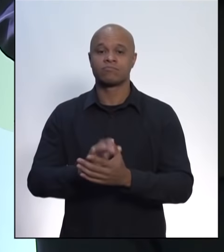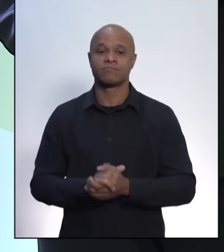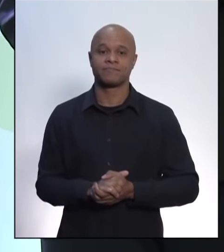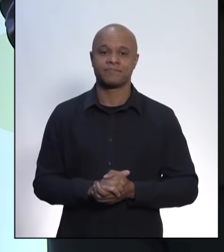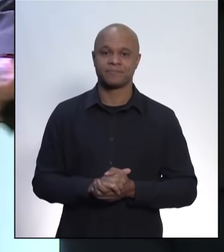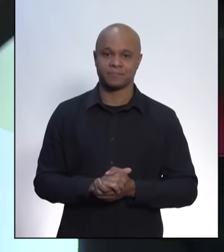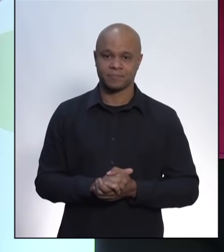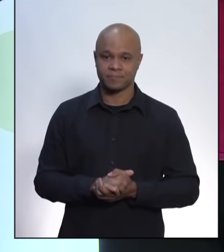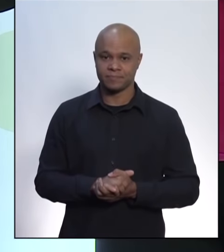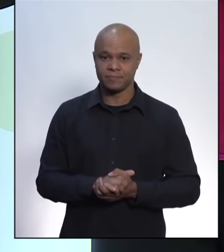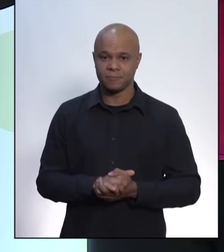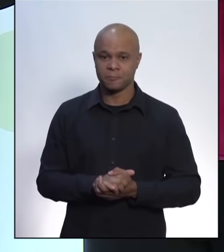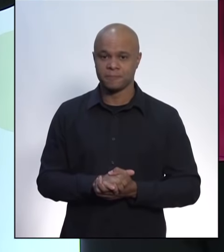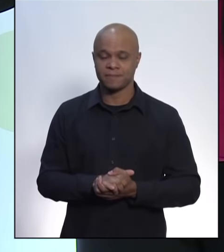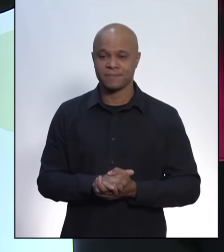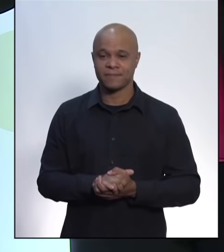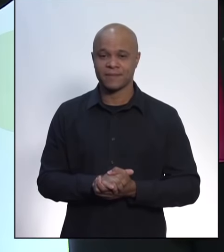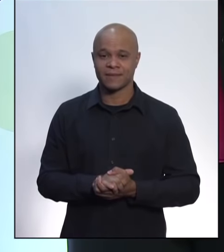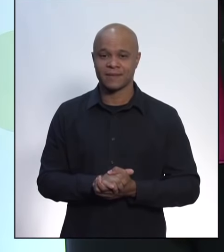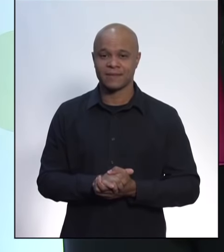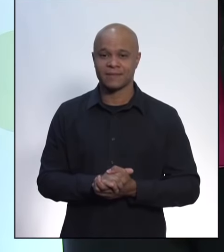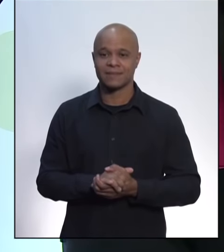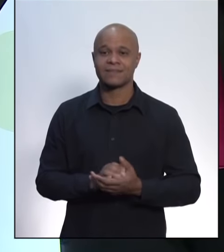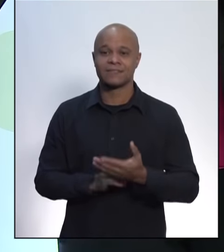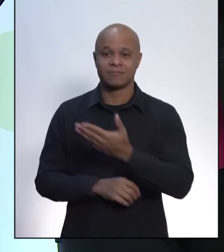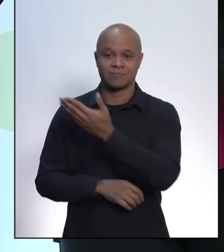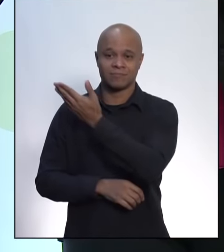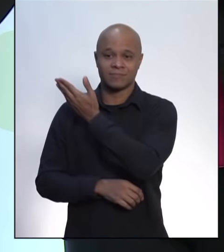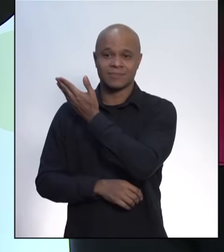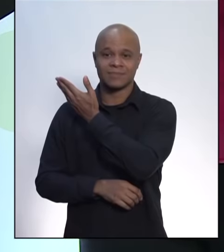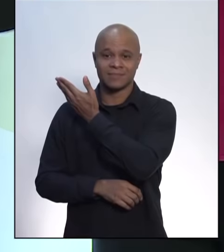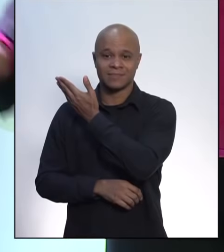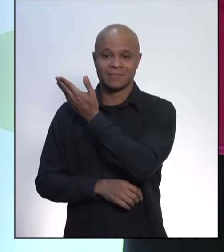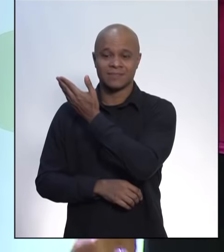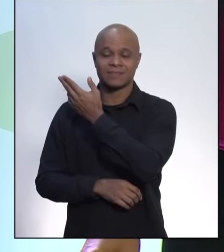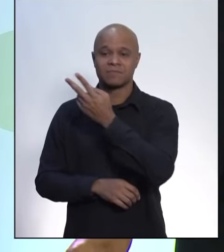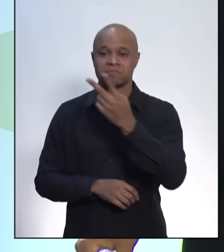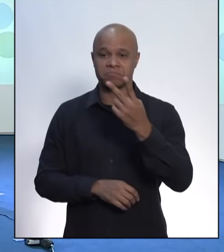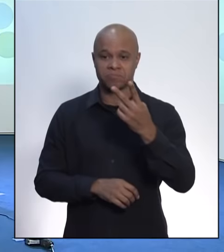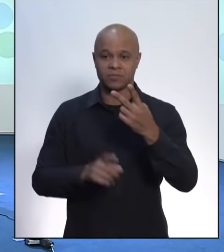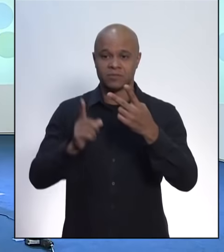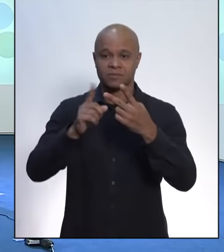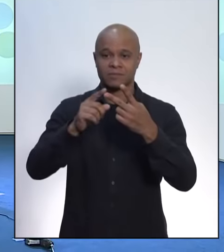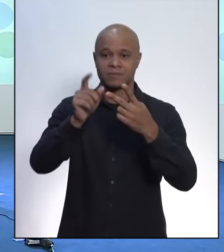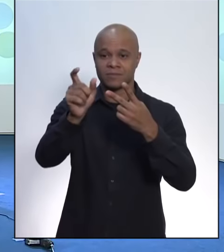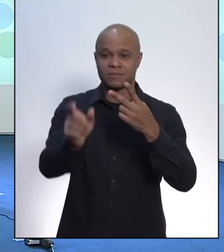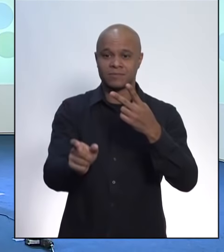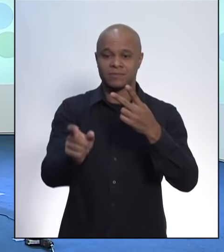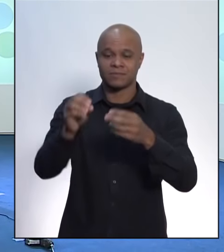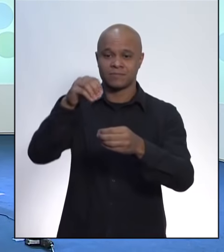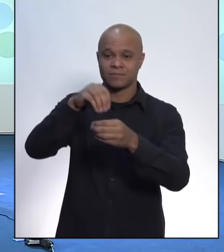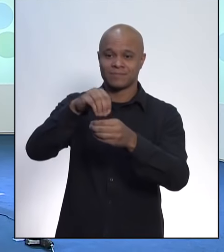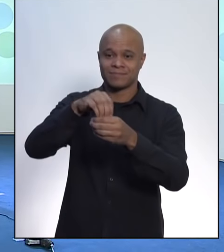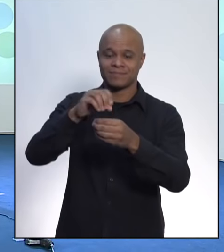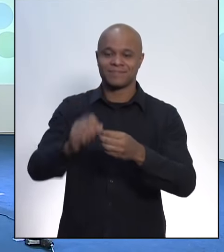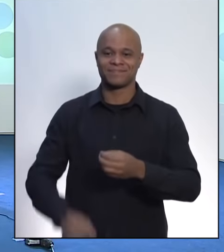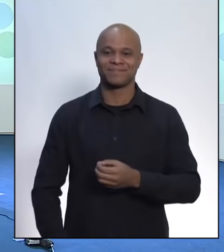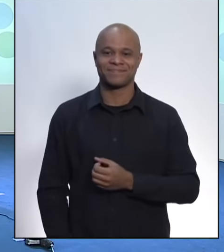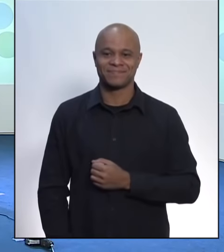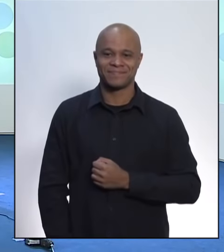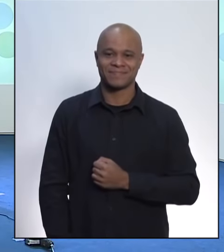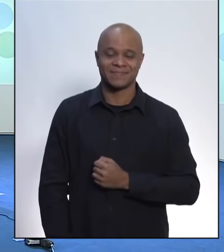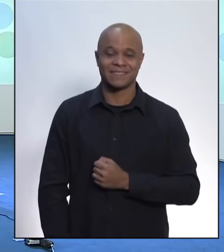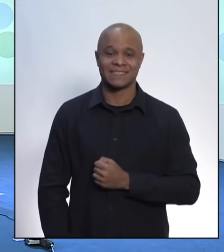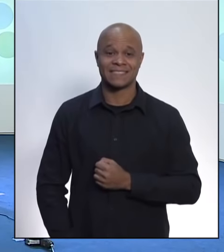about science então vocês vão colocar na segunda coluna o que vocês querem saber sobre ciências e